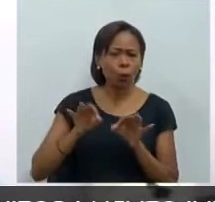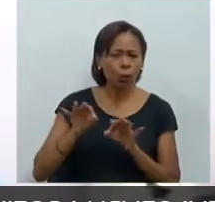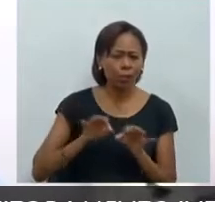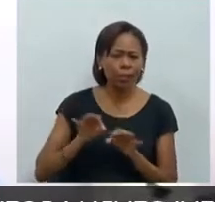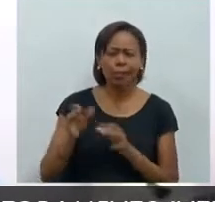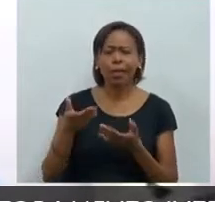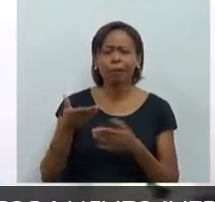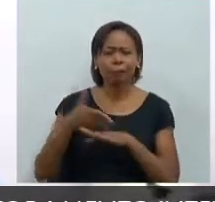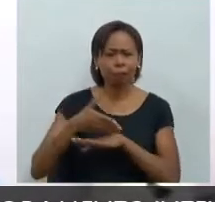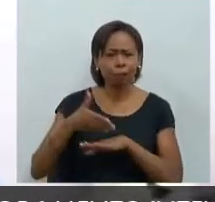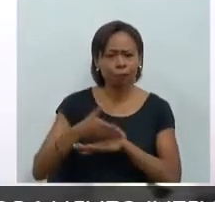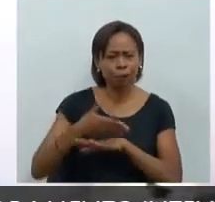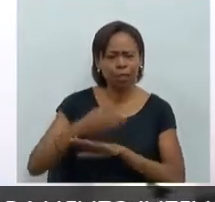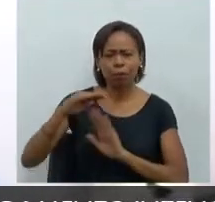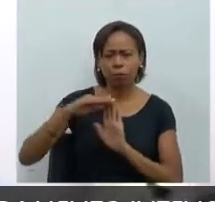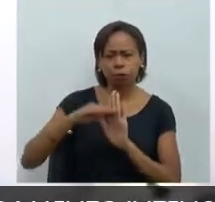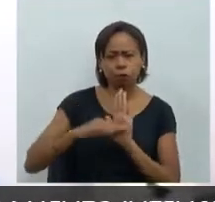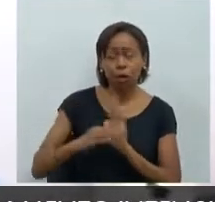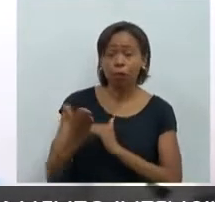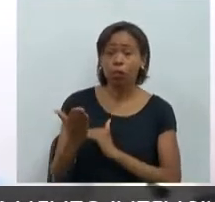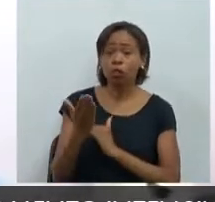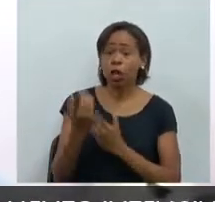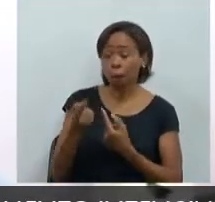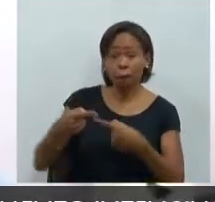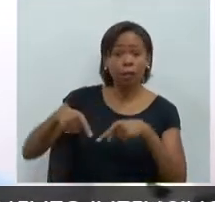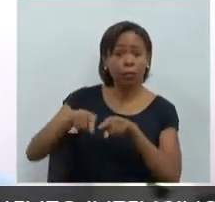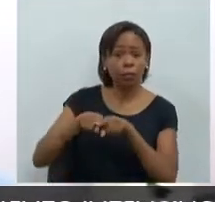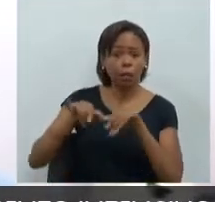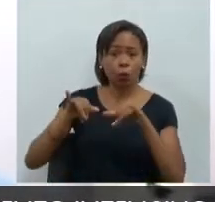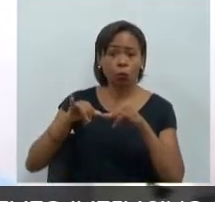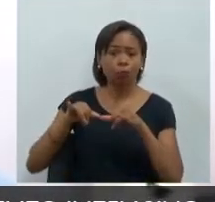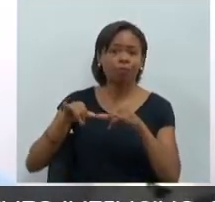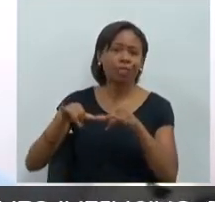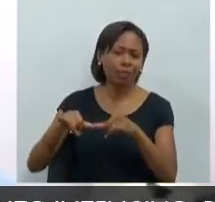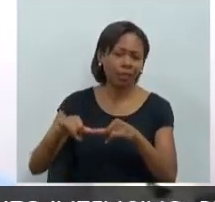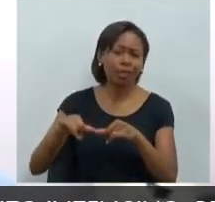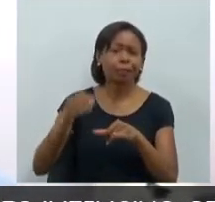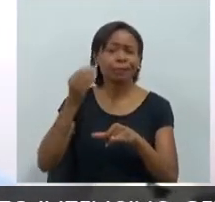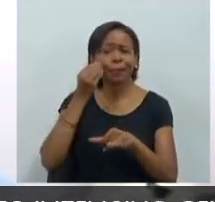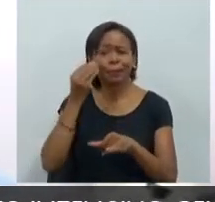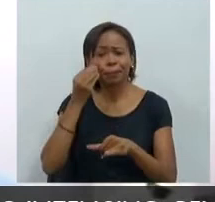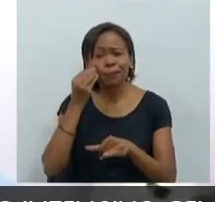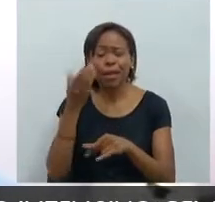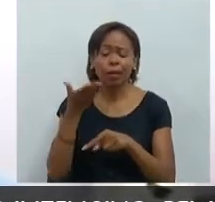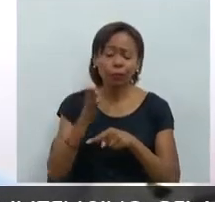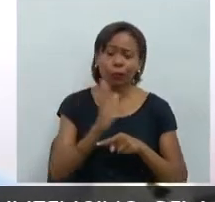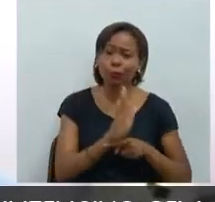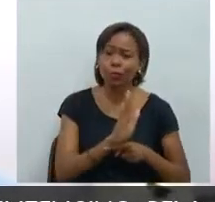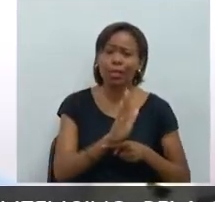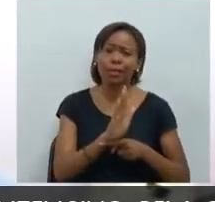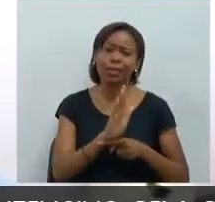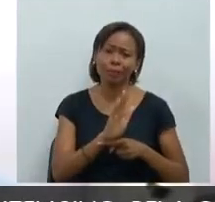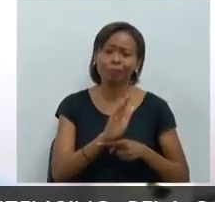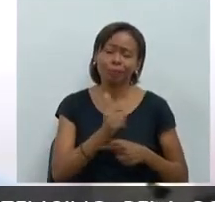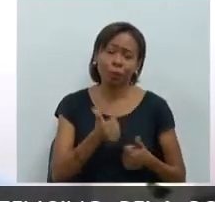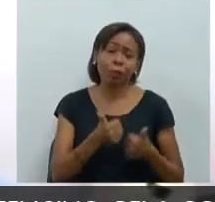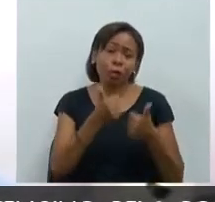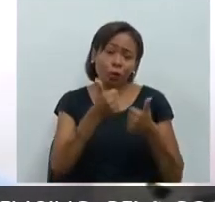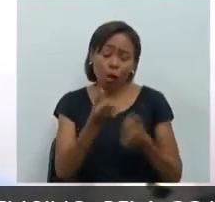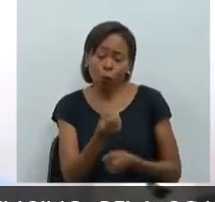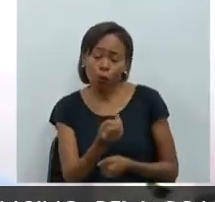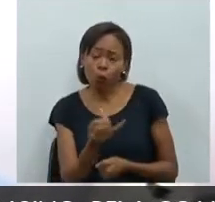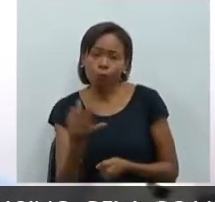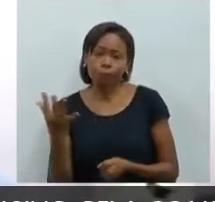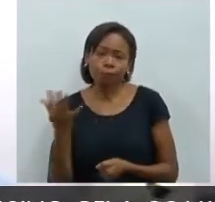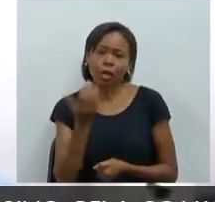ajudando, tá? Mesmo aqui com parceiros de supermercado, para tentar melhorar, somente no quantitativo dessa merenda, para